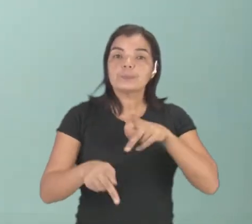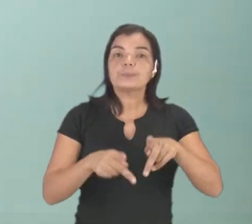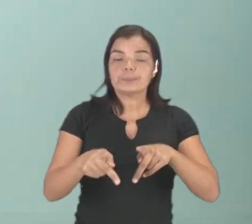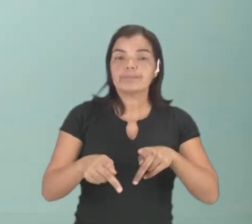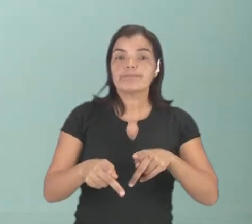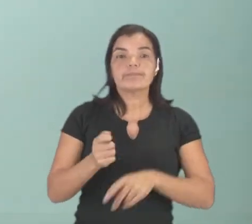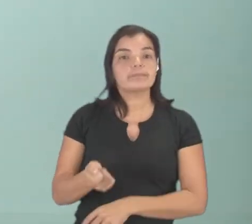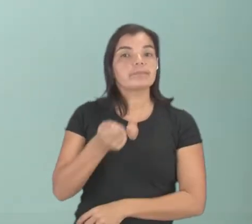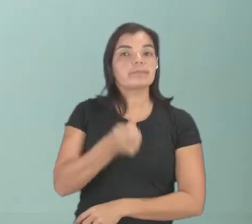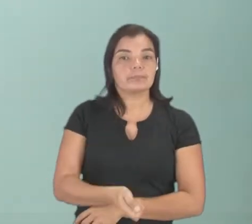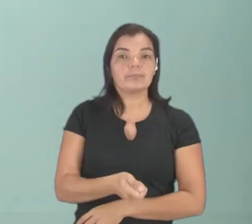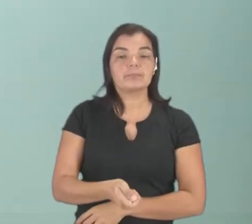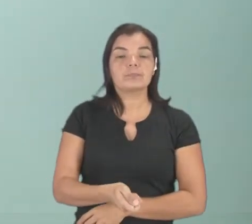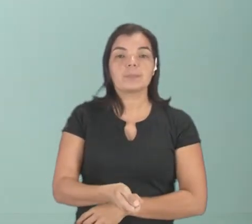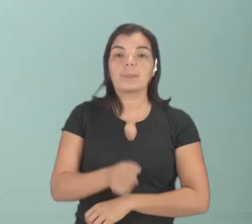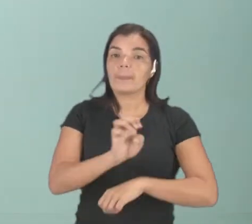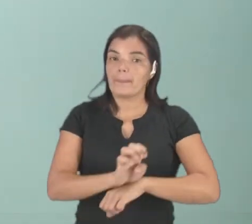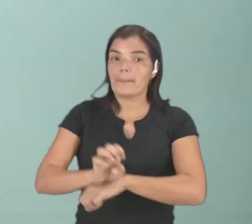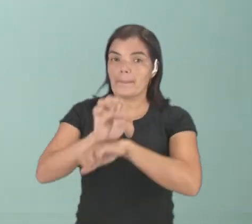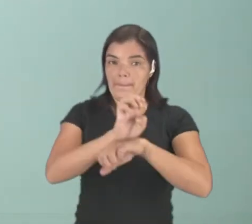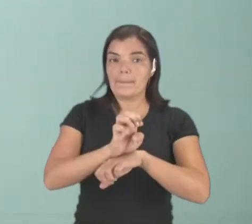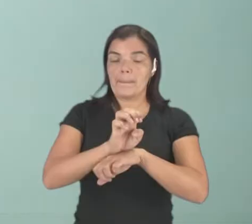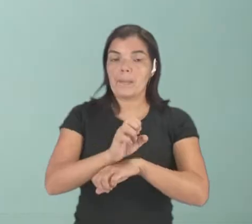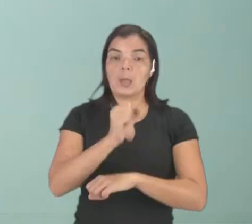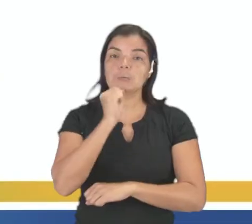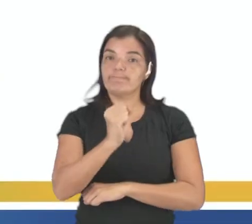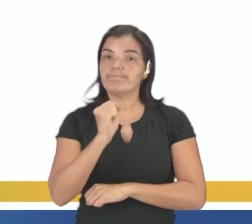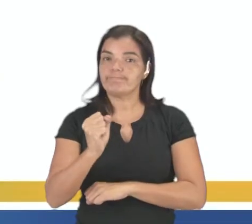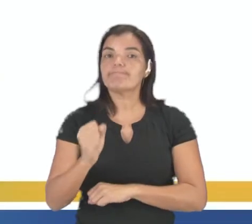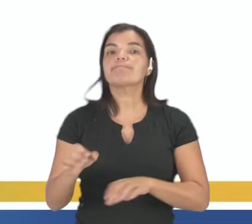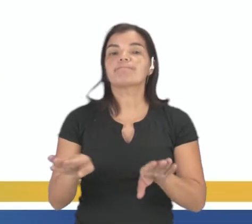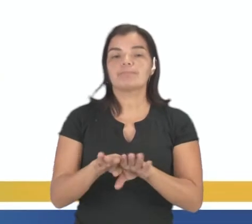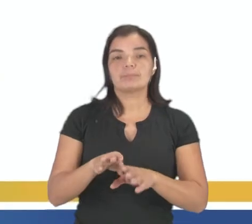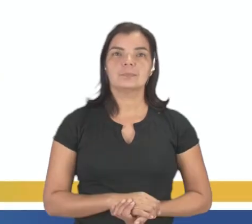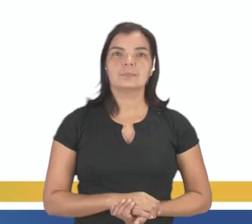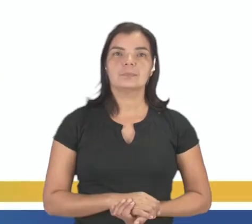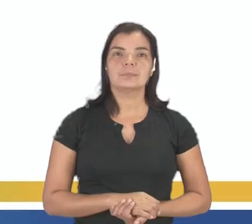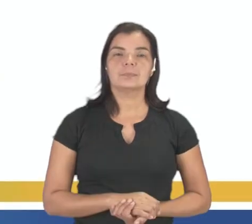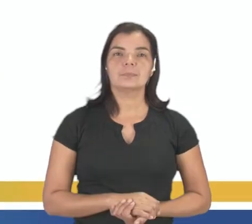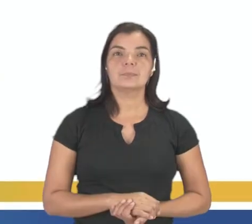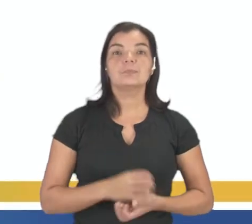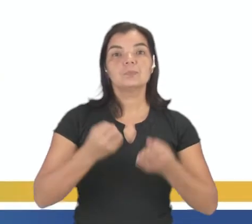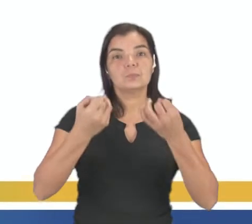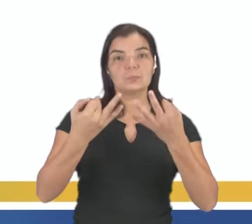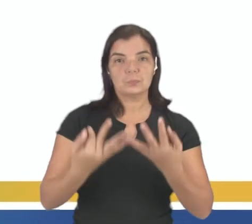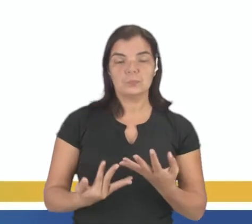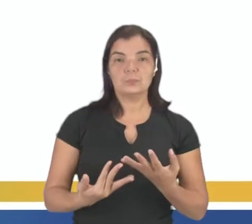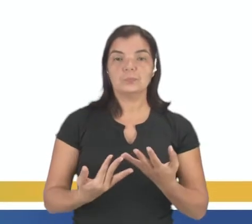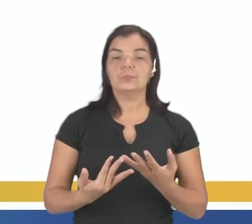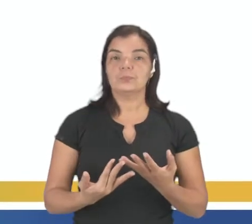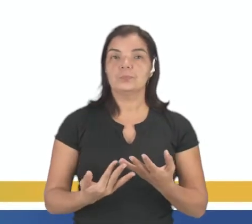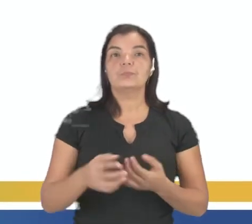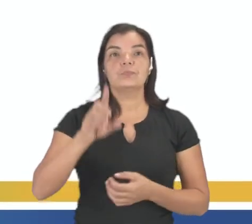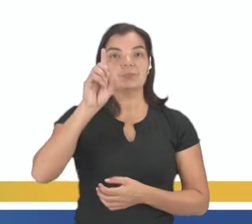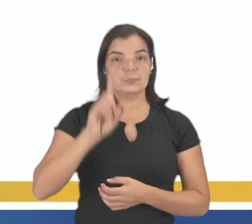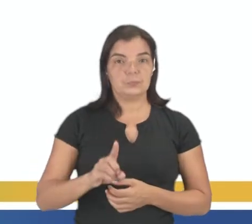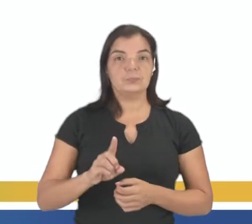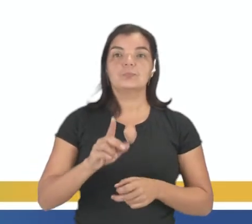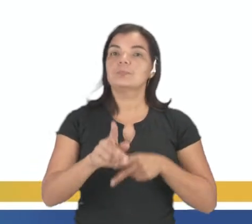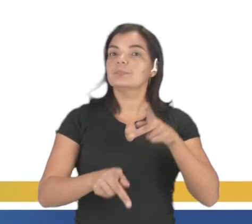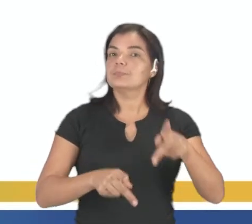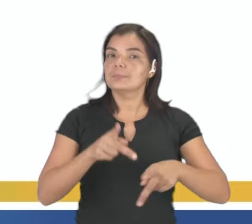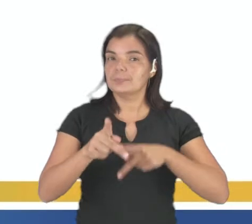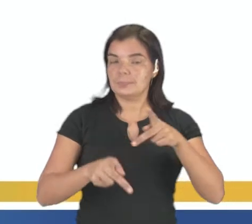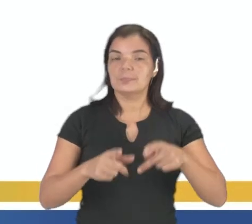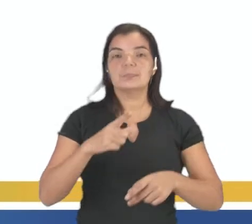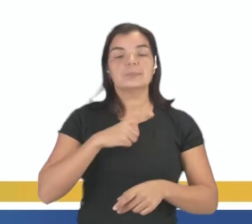se opondo aos estados que matavam seus cidadãos, eu quero falar do conceito de direito humanitário, que a gente